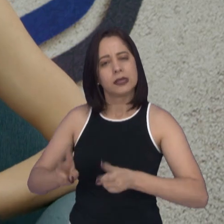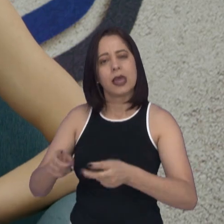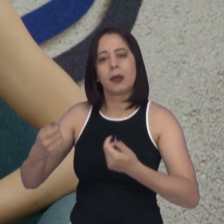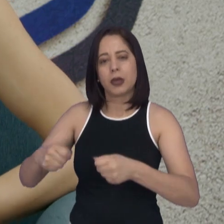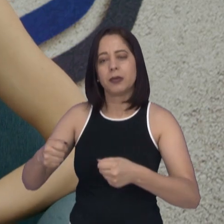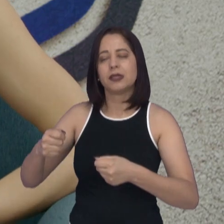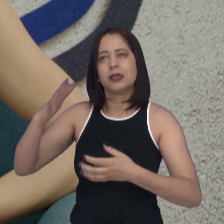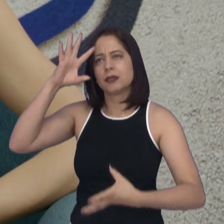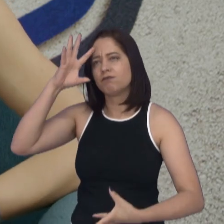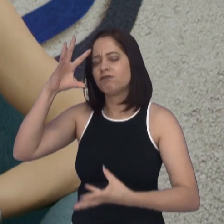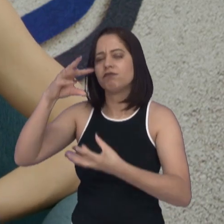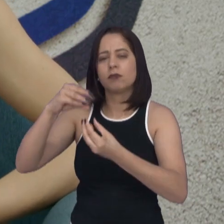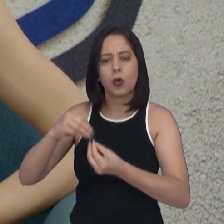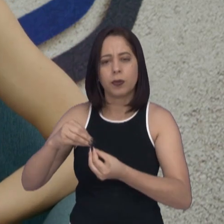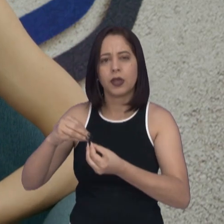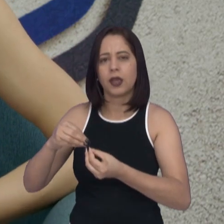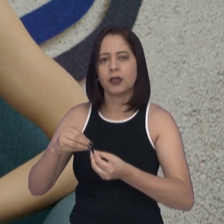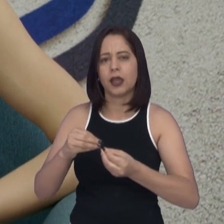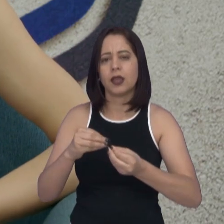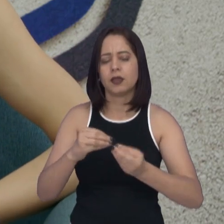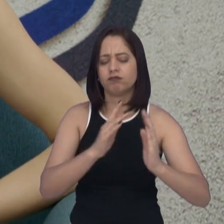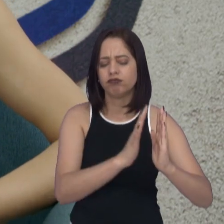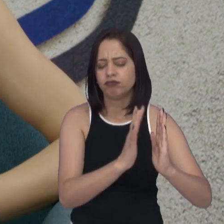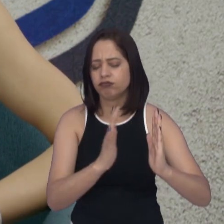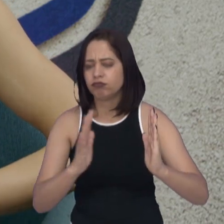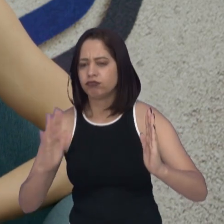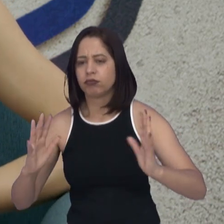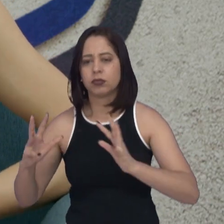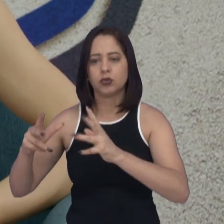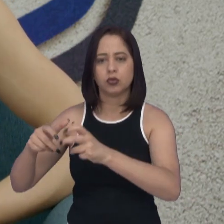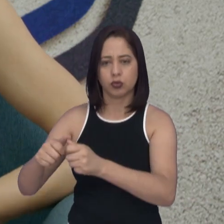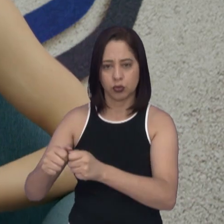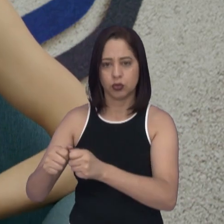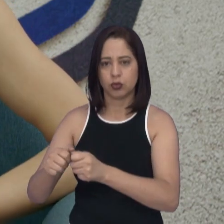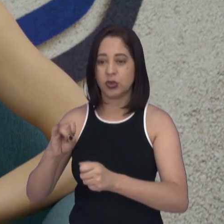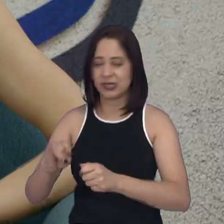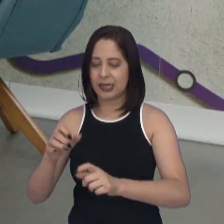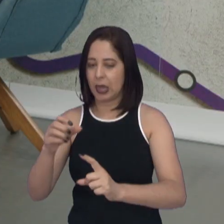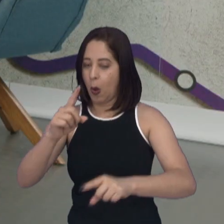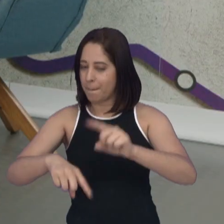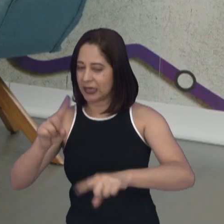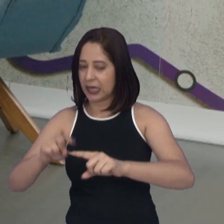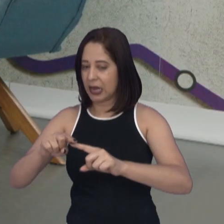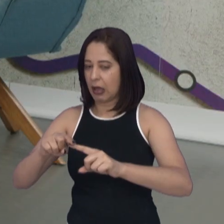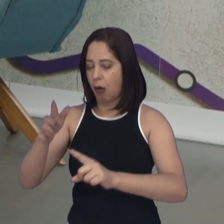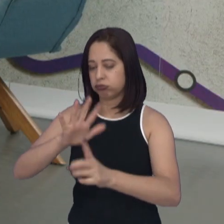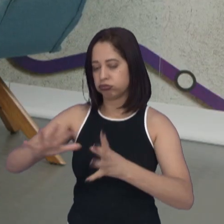forma global, do início ao fim, a produção desse produto para entender o design, se ele é sustentável ou não. E